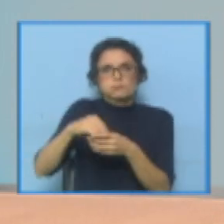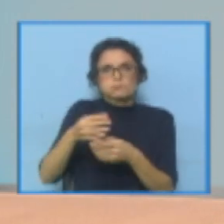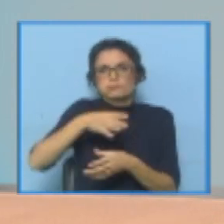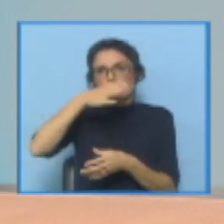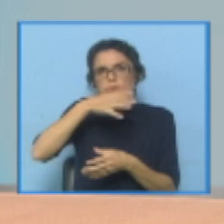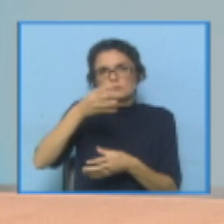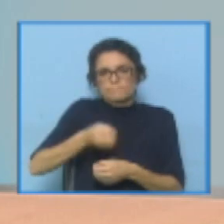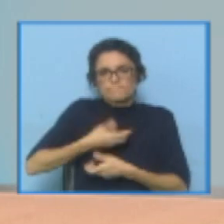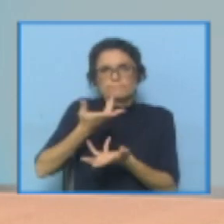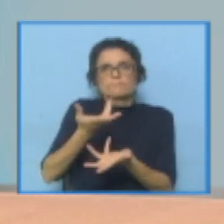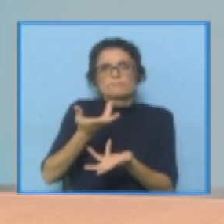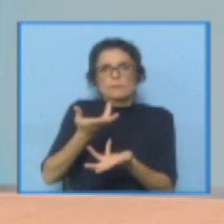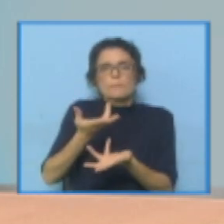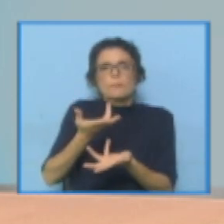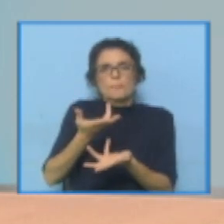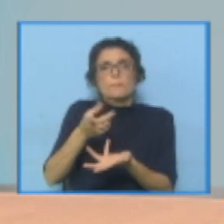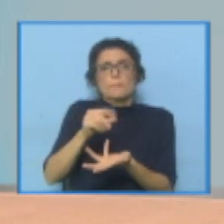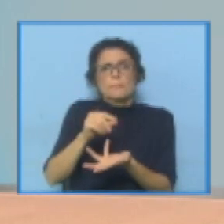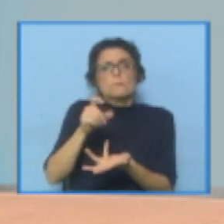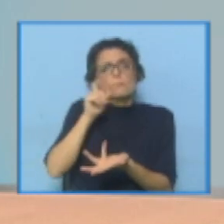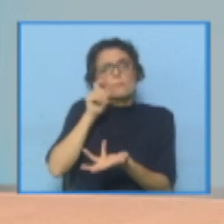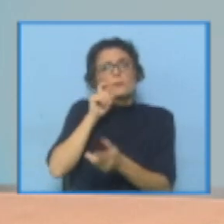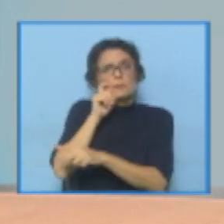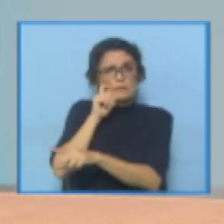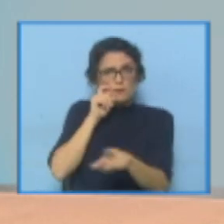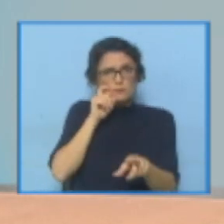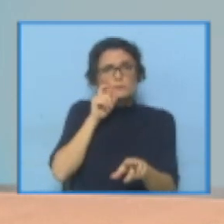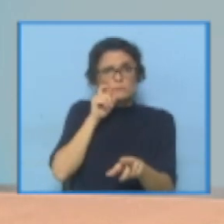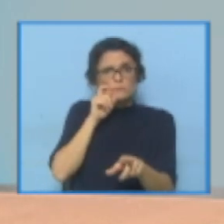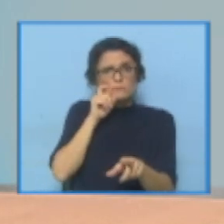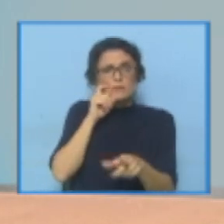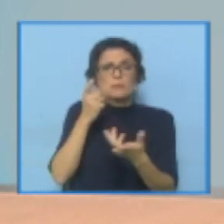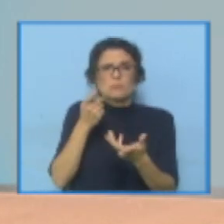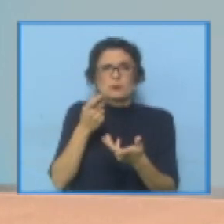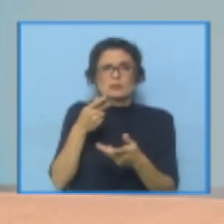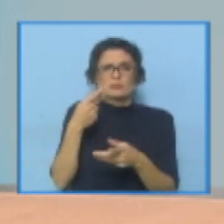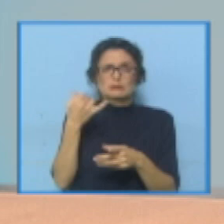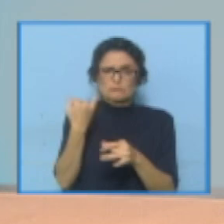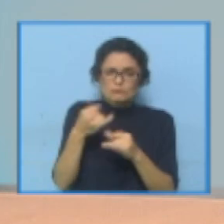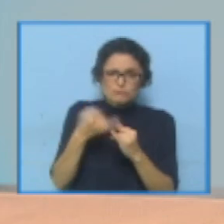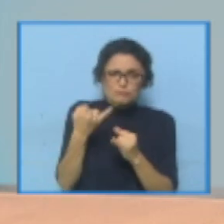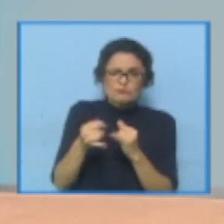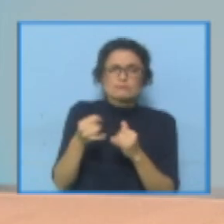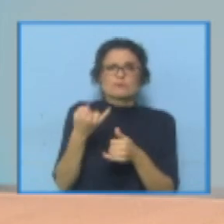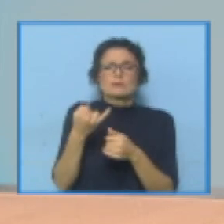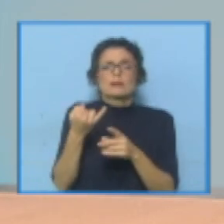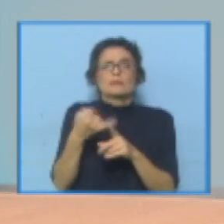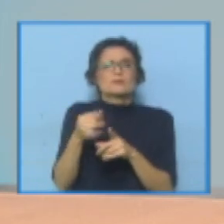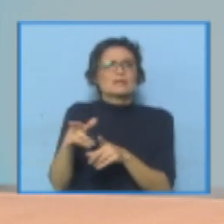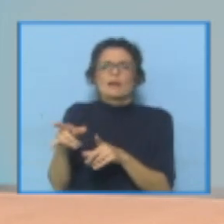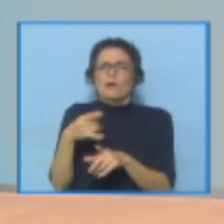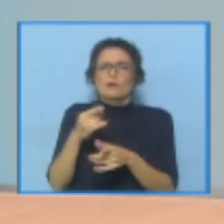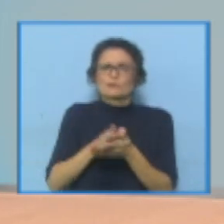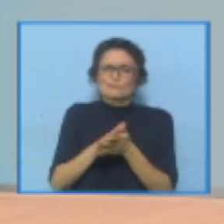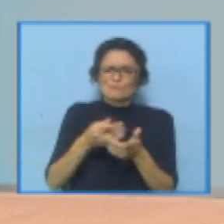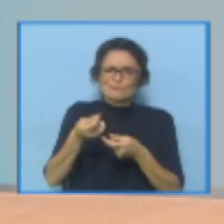sua opinião, também com o direito a serem protegidas de qualquer forma de maltrato, de exploração, de abuso sexual, de